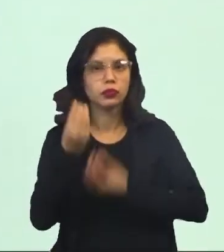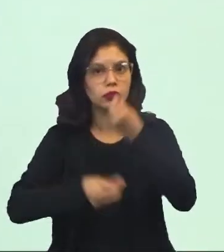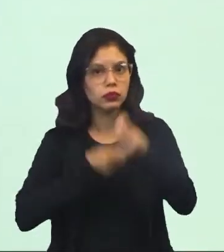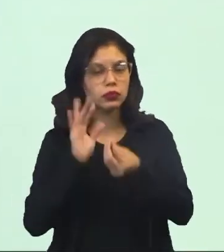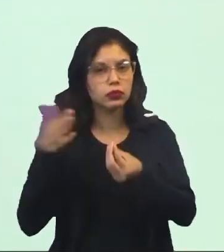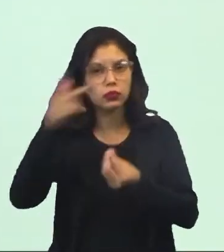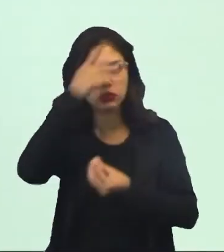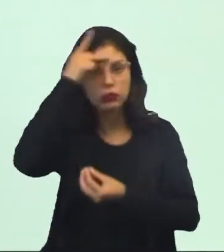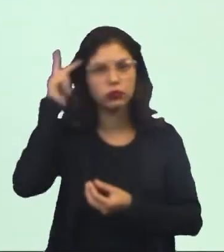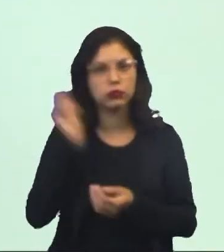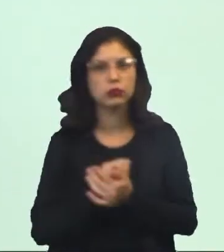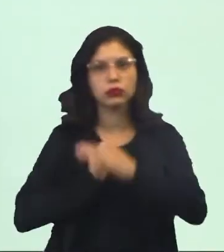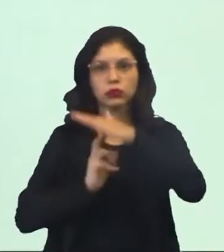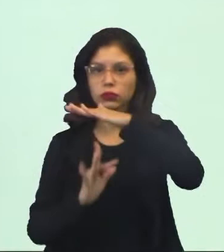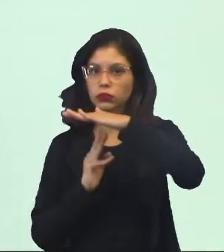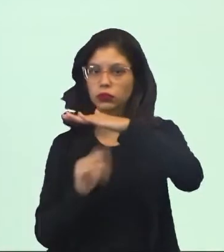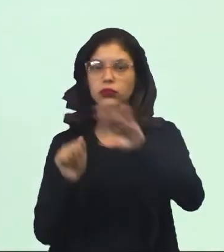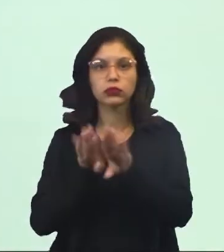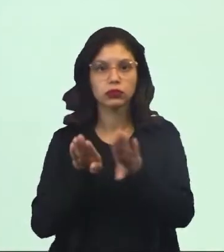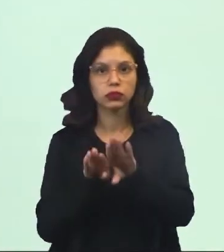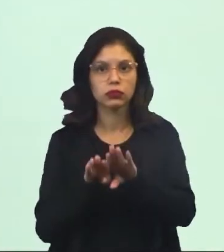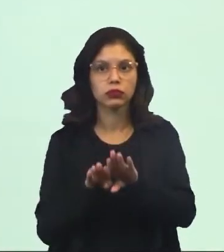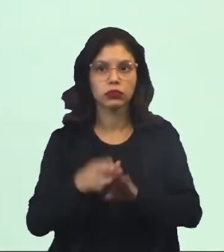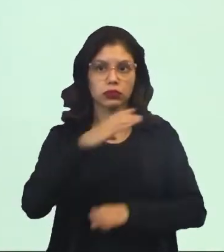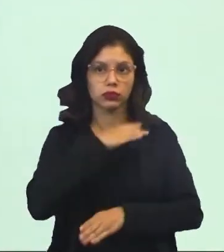pessoas decidem migrar para a cidade,